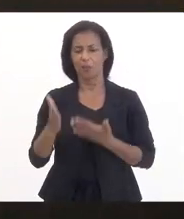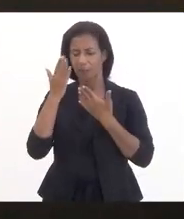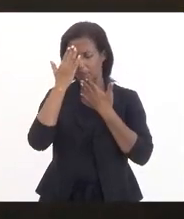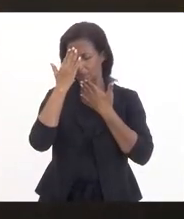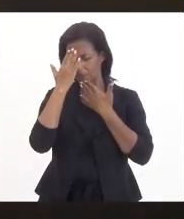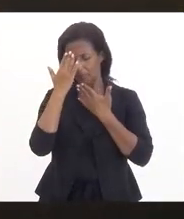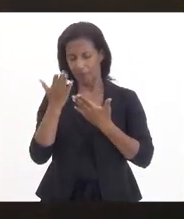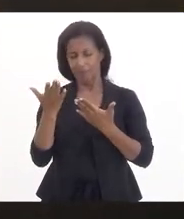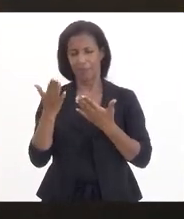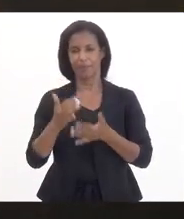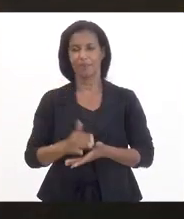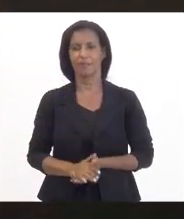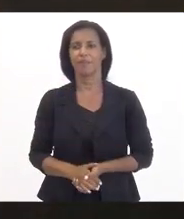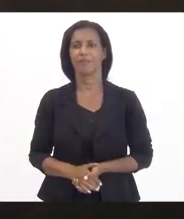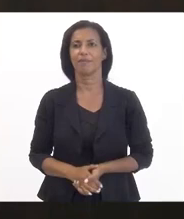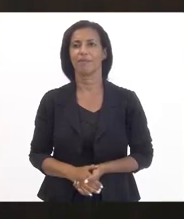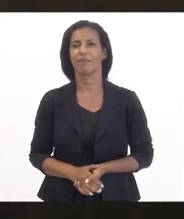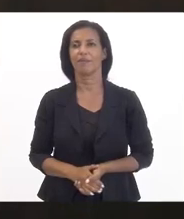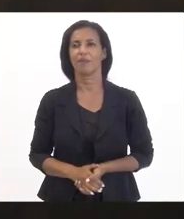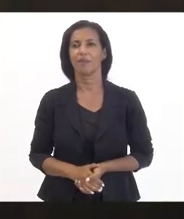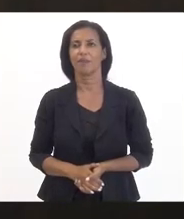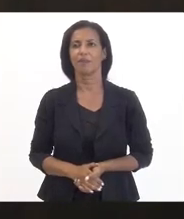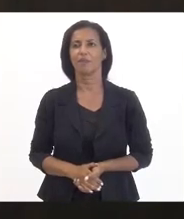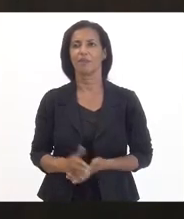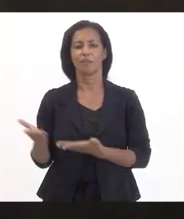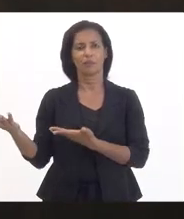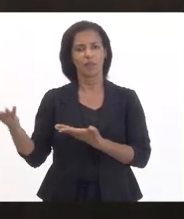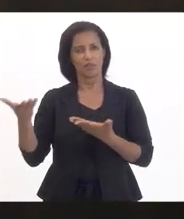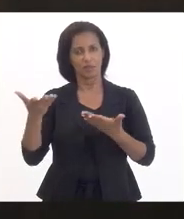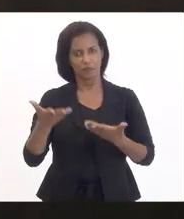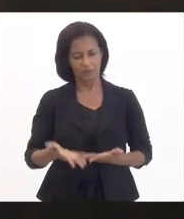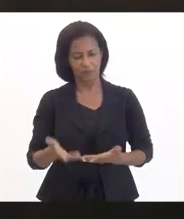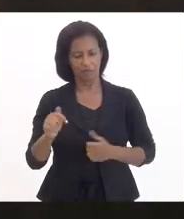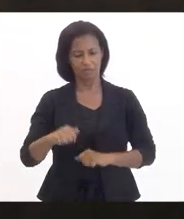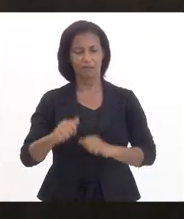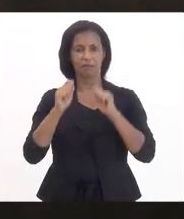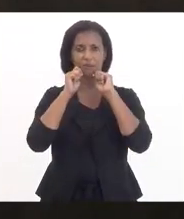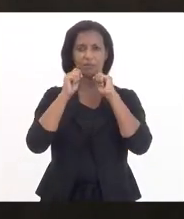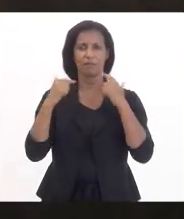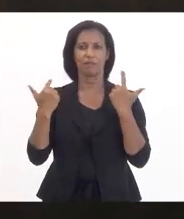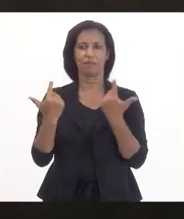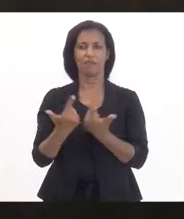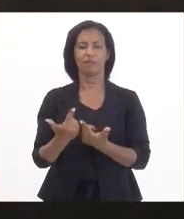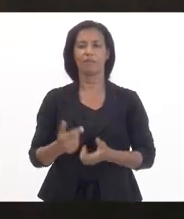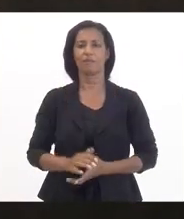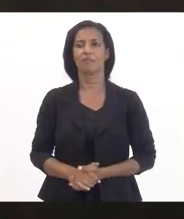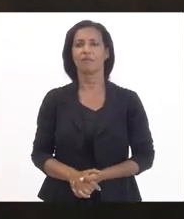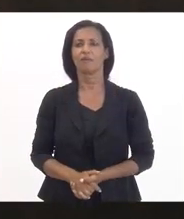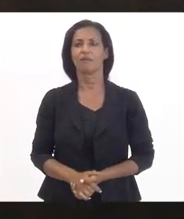obrigado. Obrigado por ter vindo aqui a essa casa.